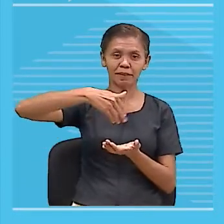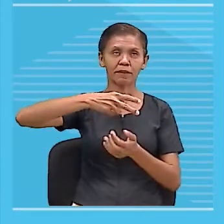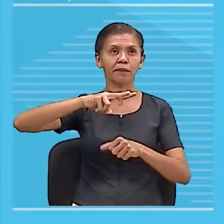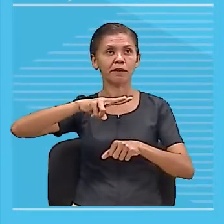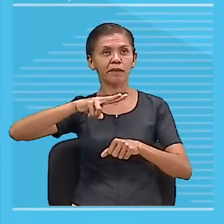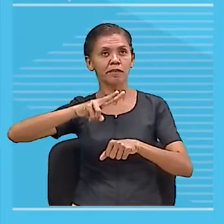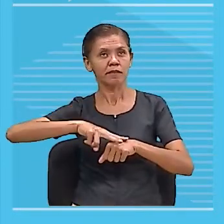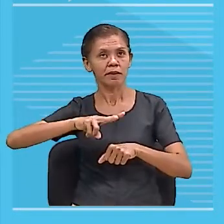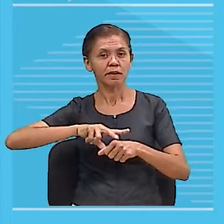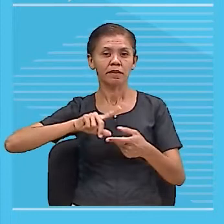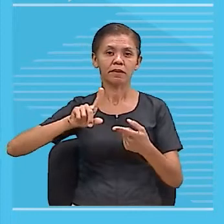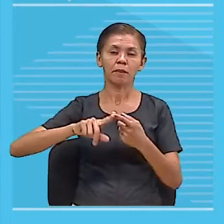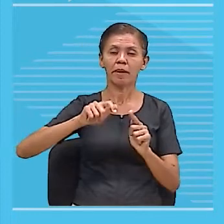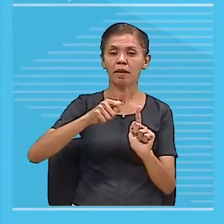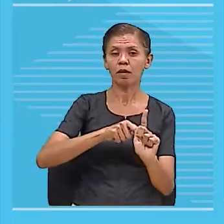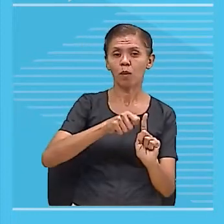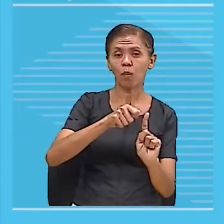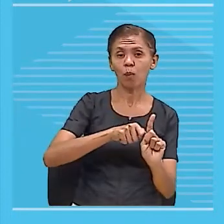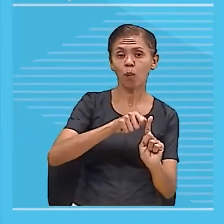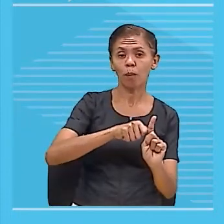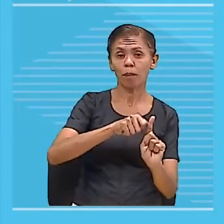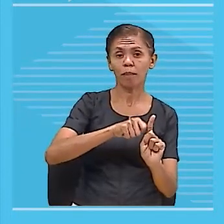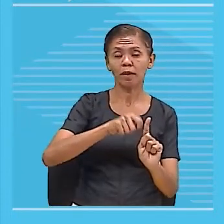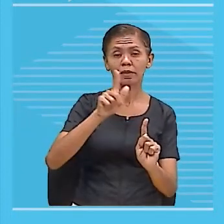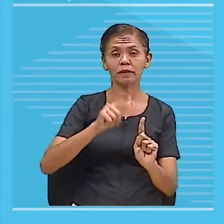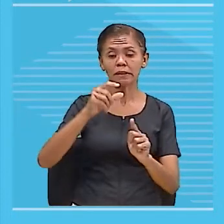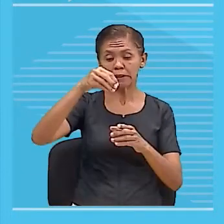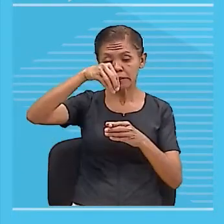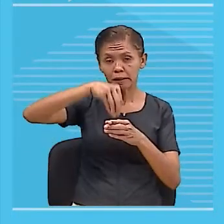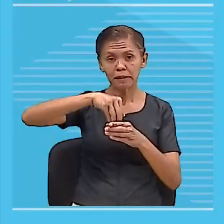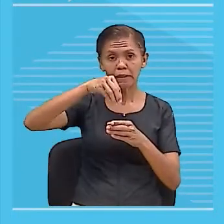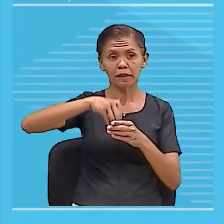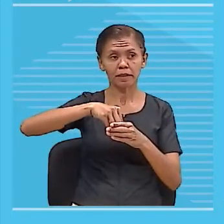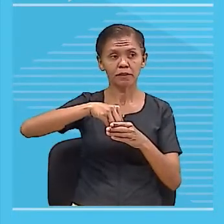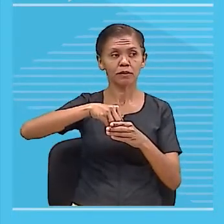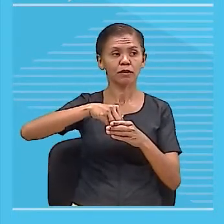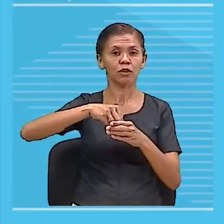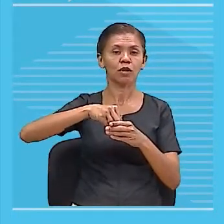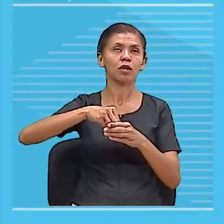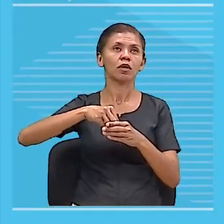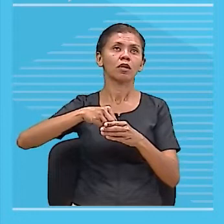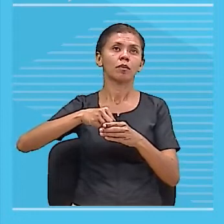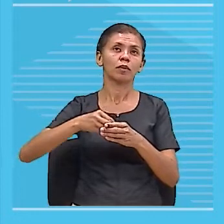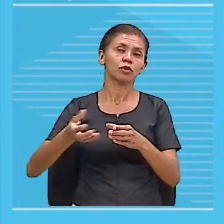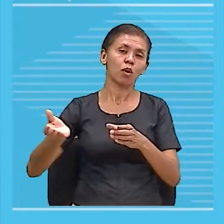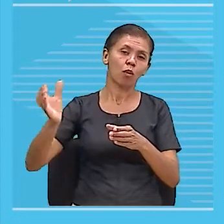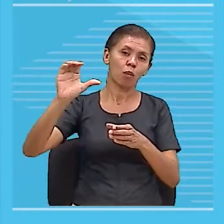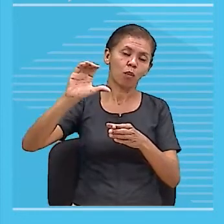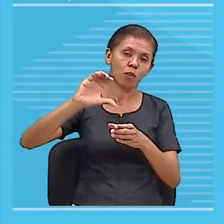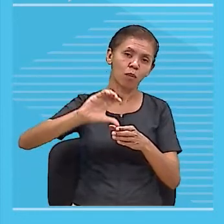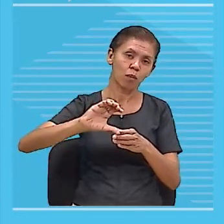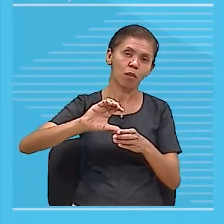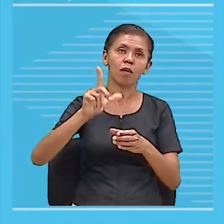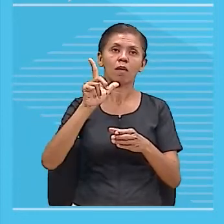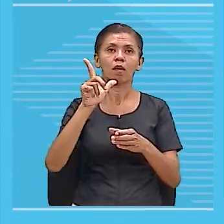isso? E dentro da garrafa eu posso colocar um material, café, água gelada,